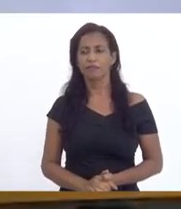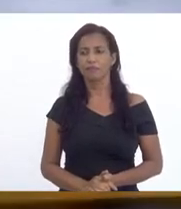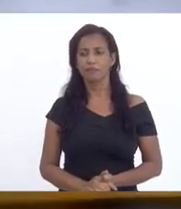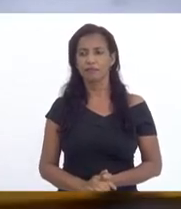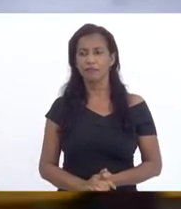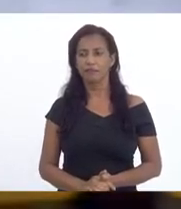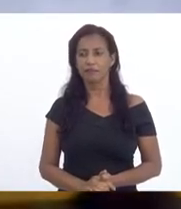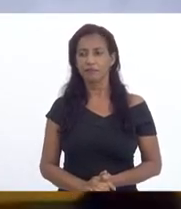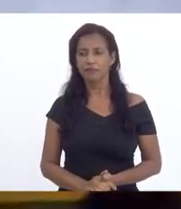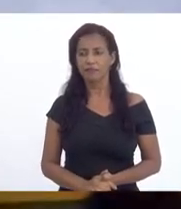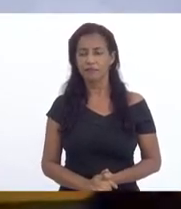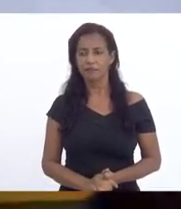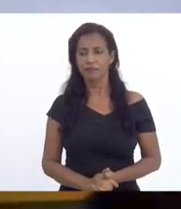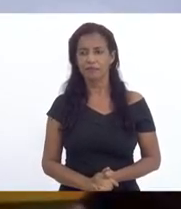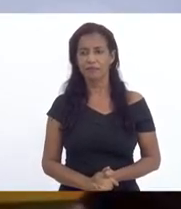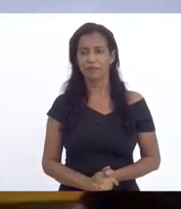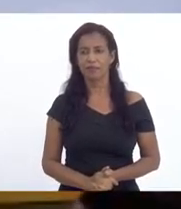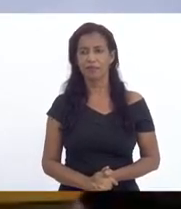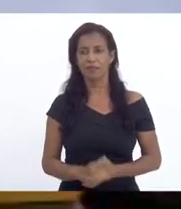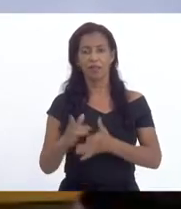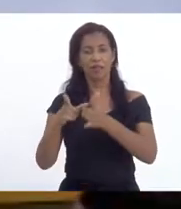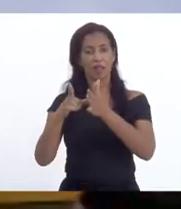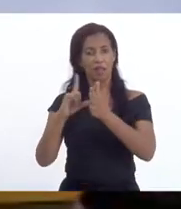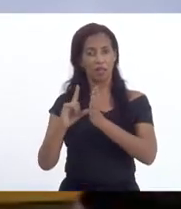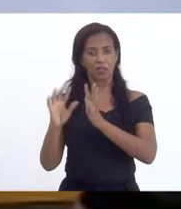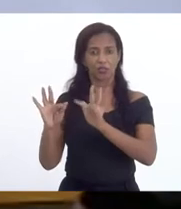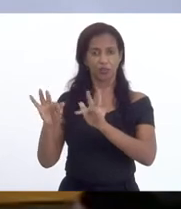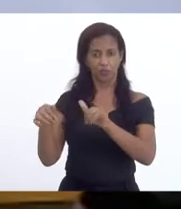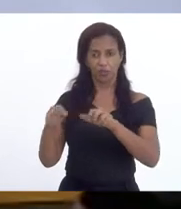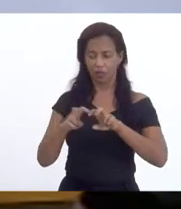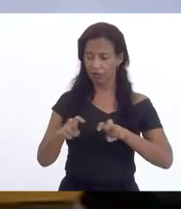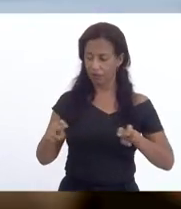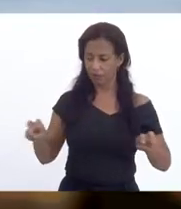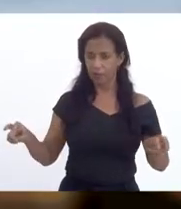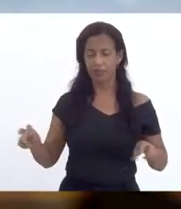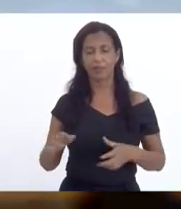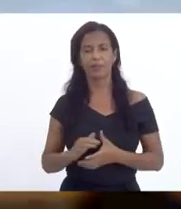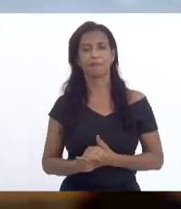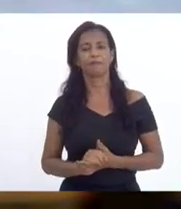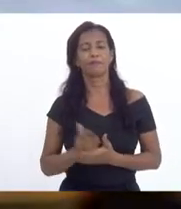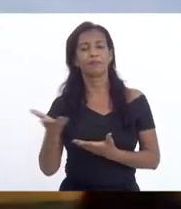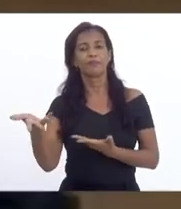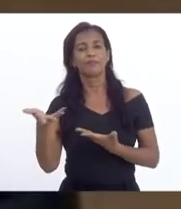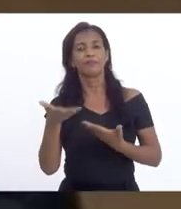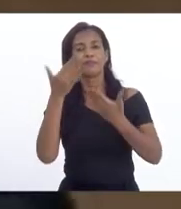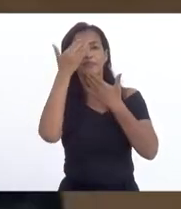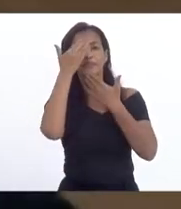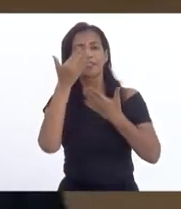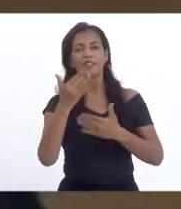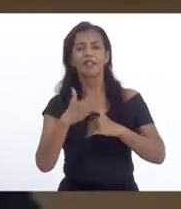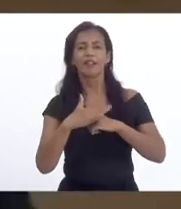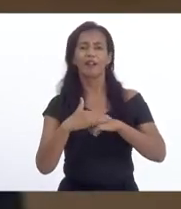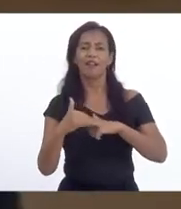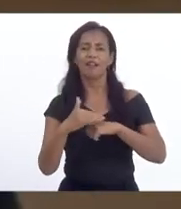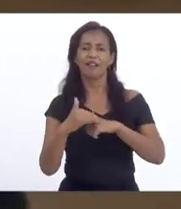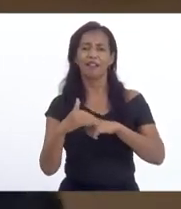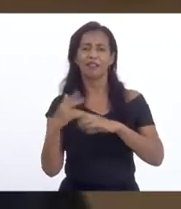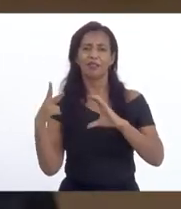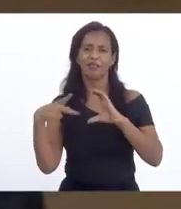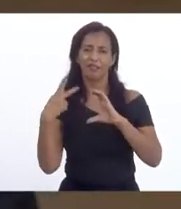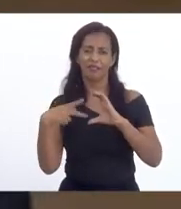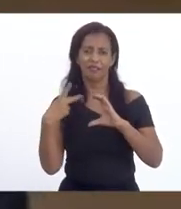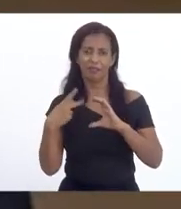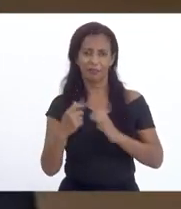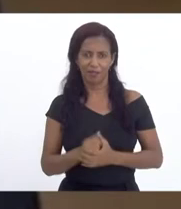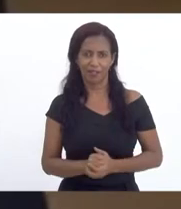Eu queria, antes das considerações finais da mesa aqui, da minha, convidar e agradecer o carinho aqui da Câmara dos